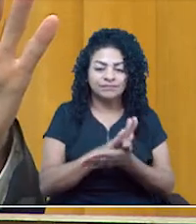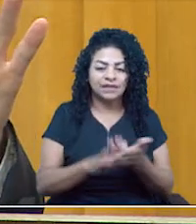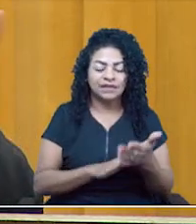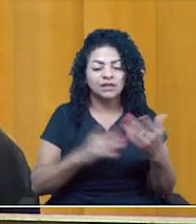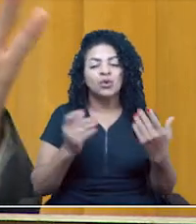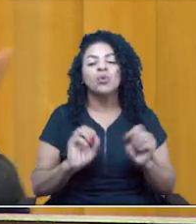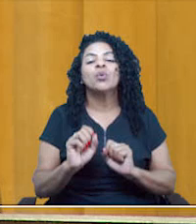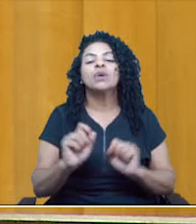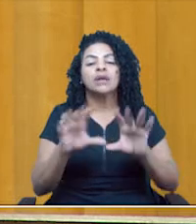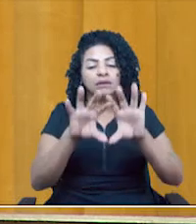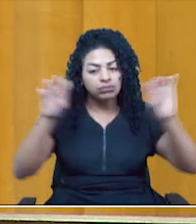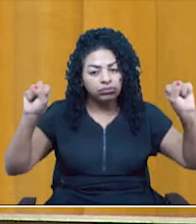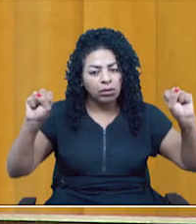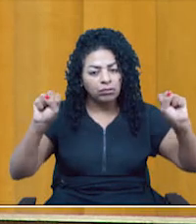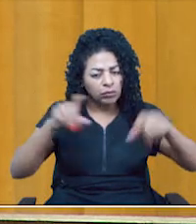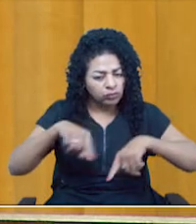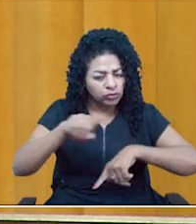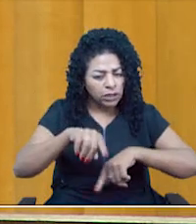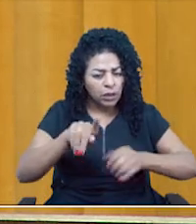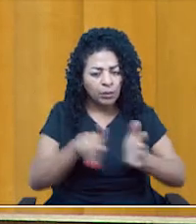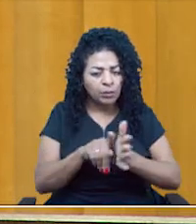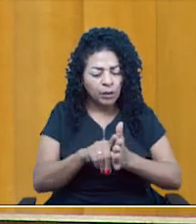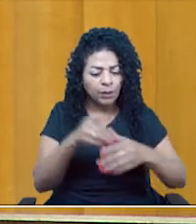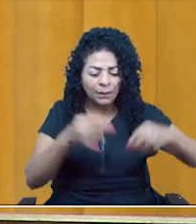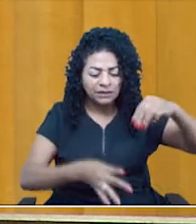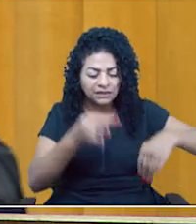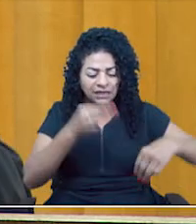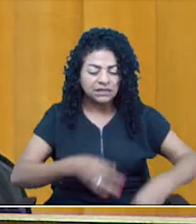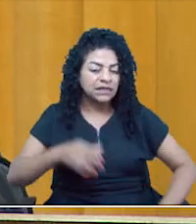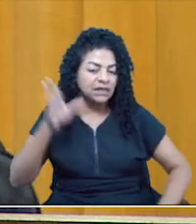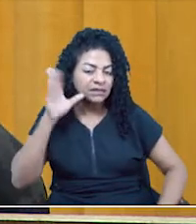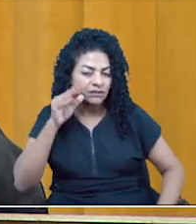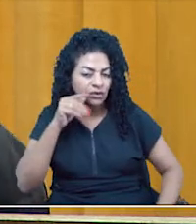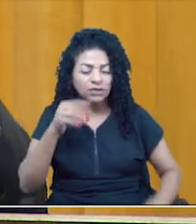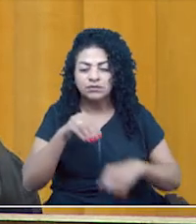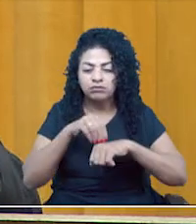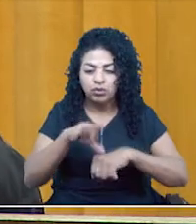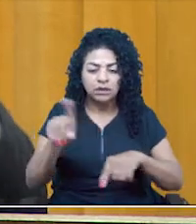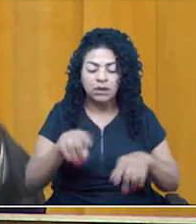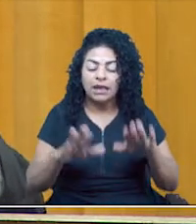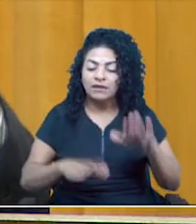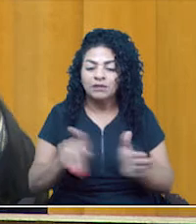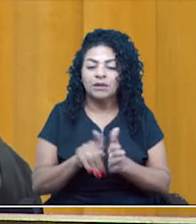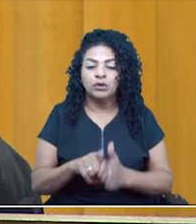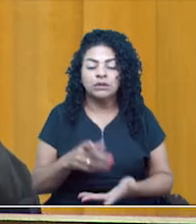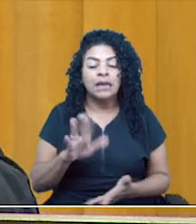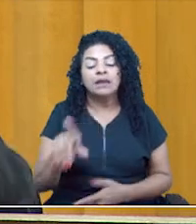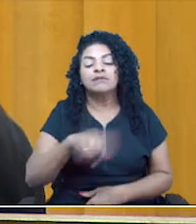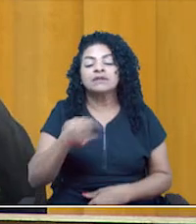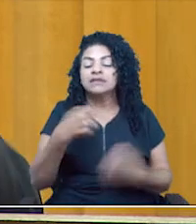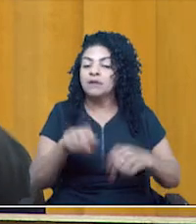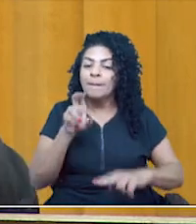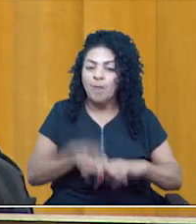crítica aos magistrados ou servidores. Os gestores precisam ficar atentos porque eles podem estar sentados numa bomba relógio de pessoas com adoecimento mental